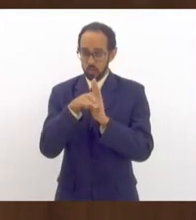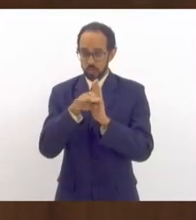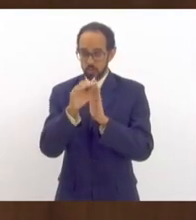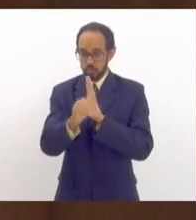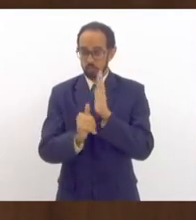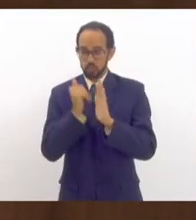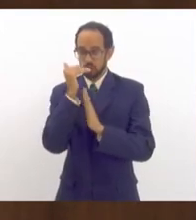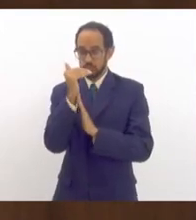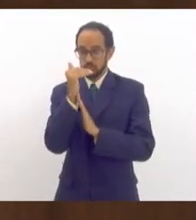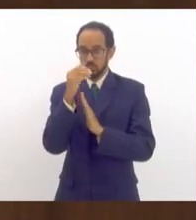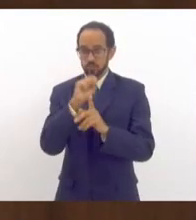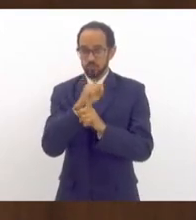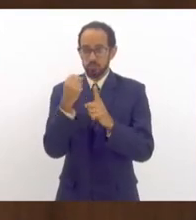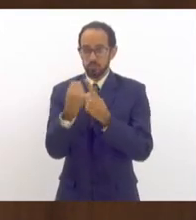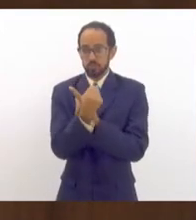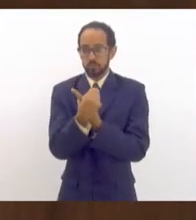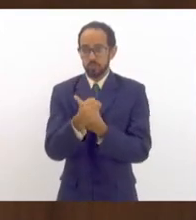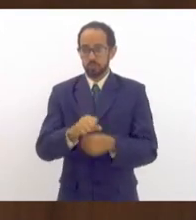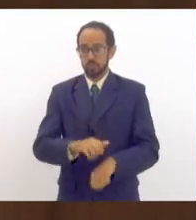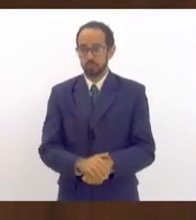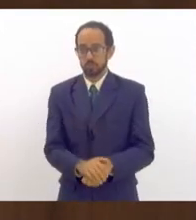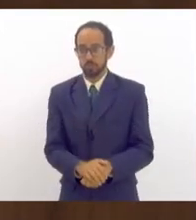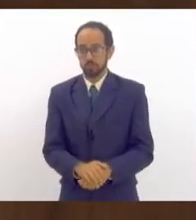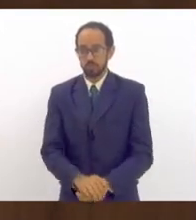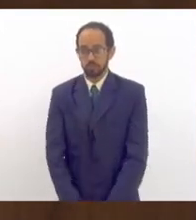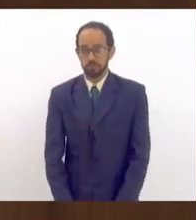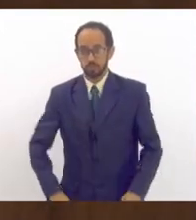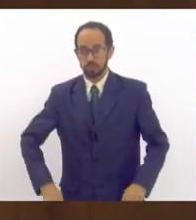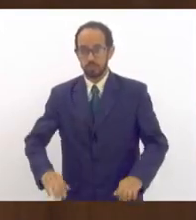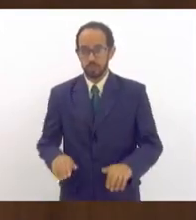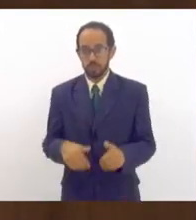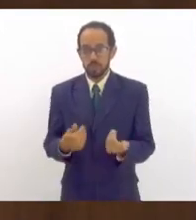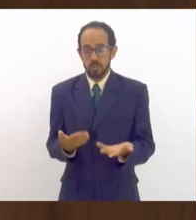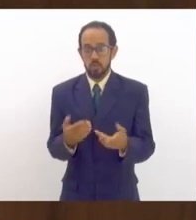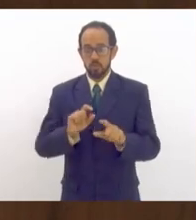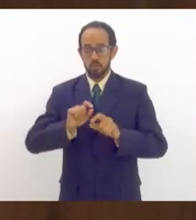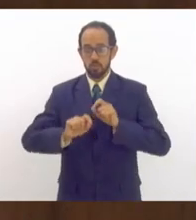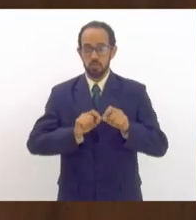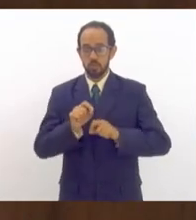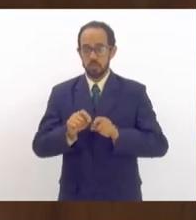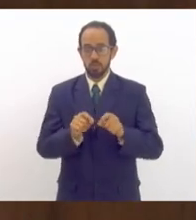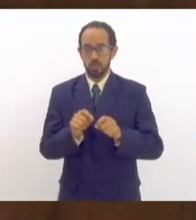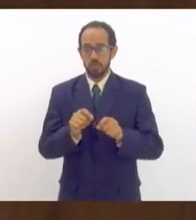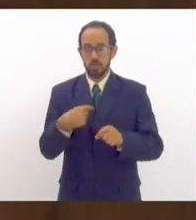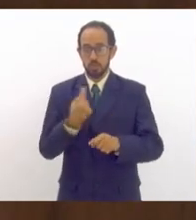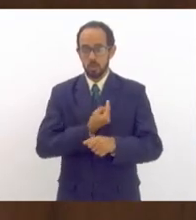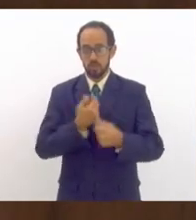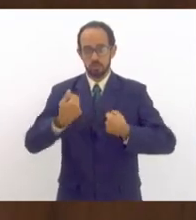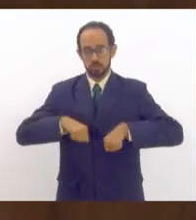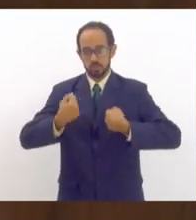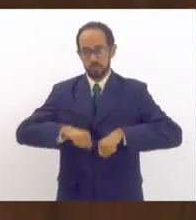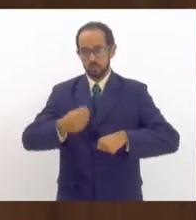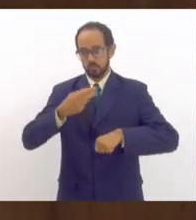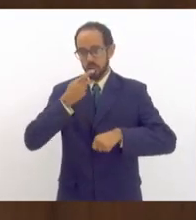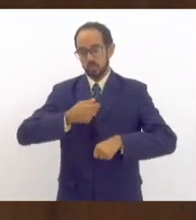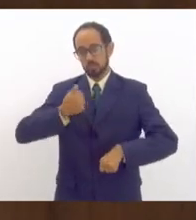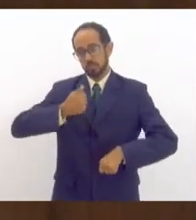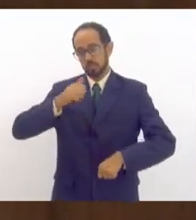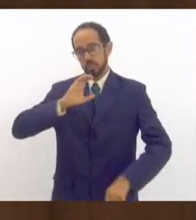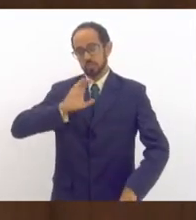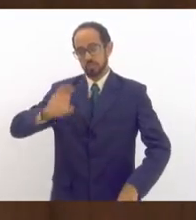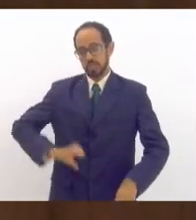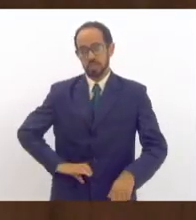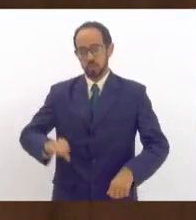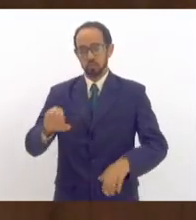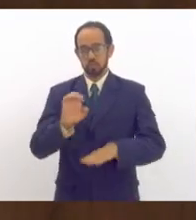na nossa sociedade da qual todos e todas Deva cumprir nós temos que falar aqui do primeiro cidadão desse estado